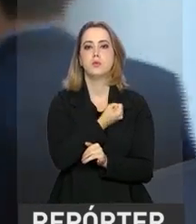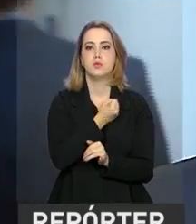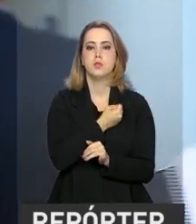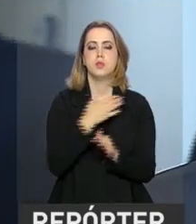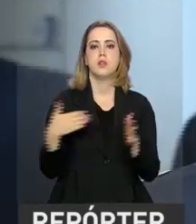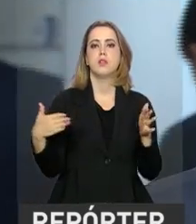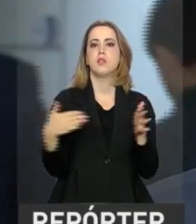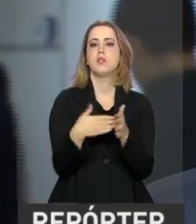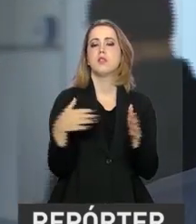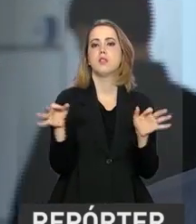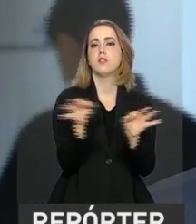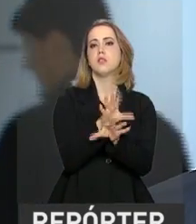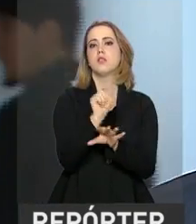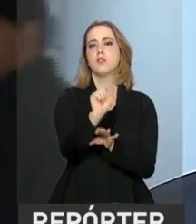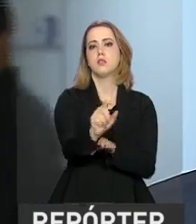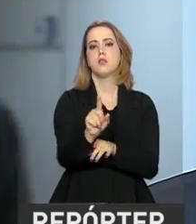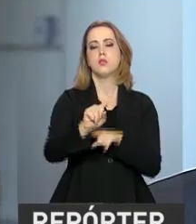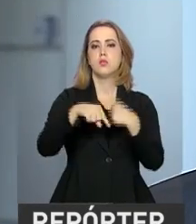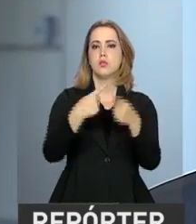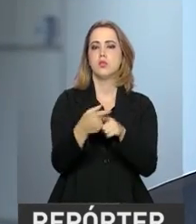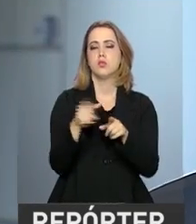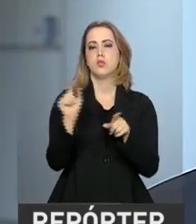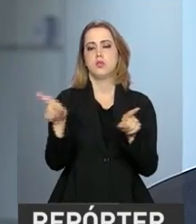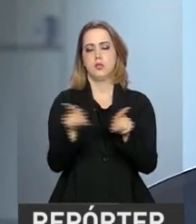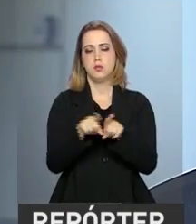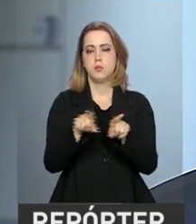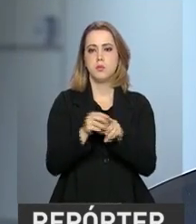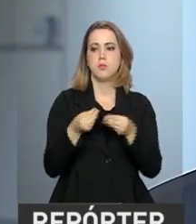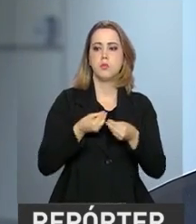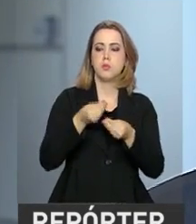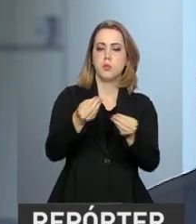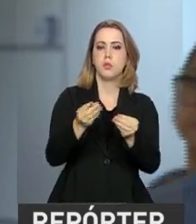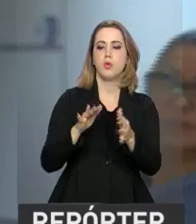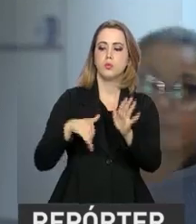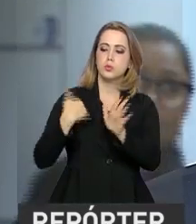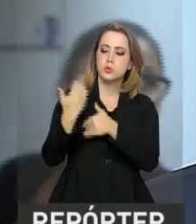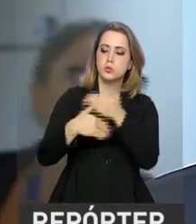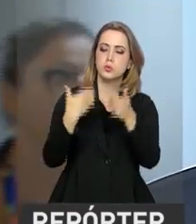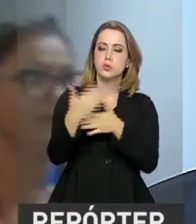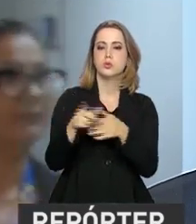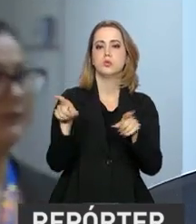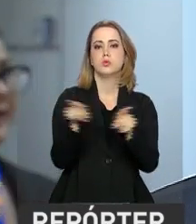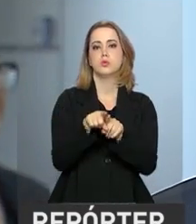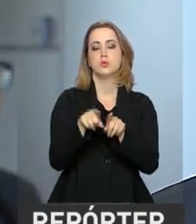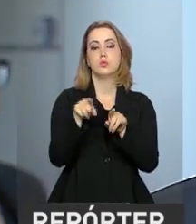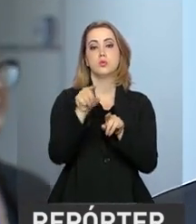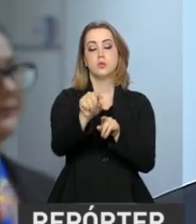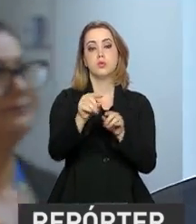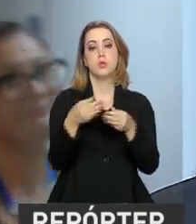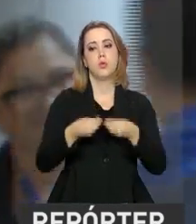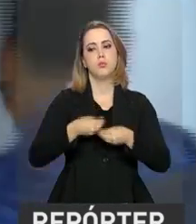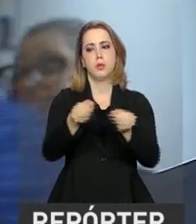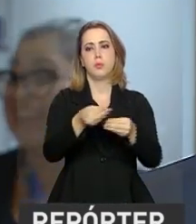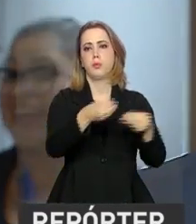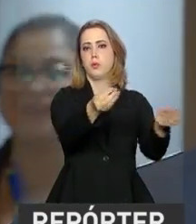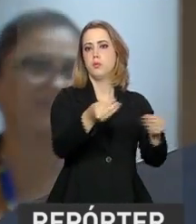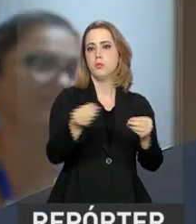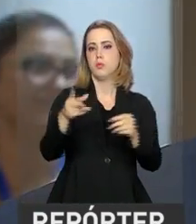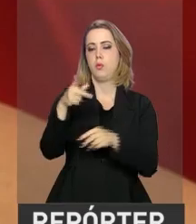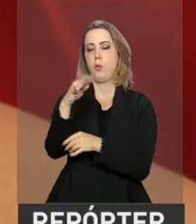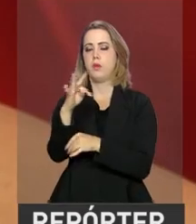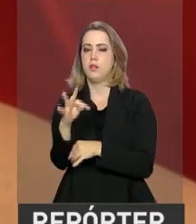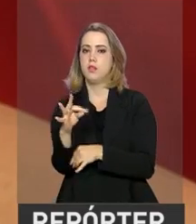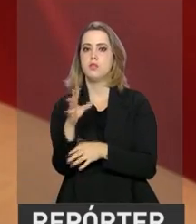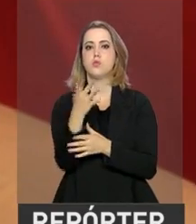desligamento e um posterior ao desligamento a gente também eh vai continuar fazer esse essa distribuição durante um